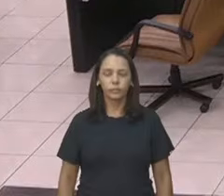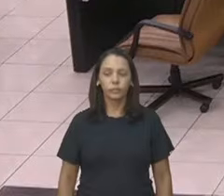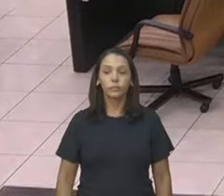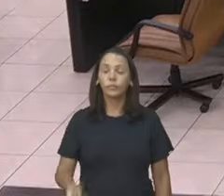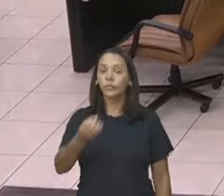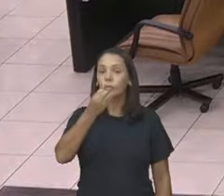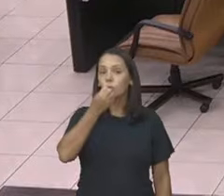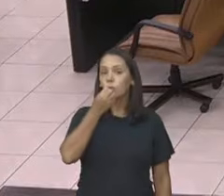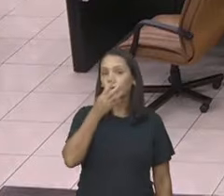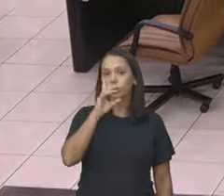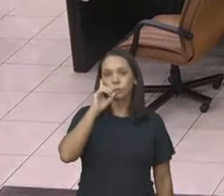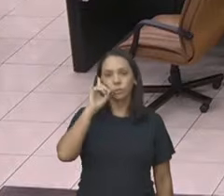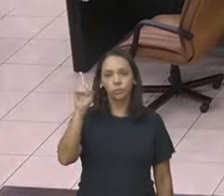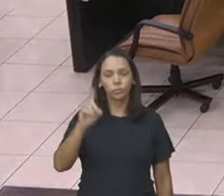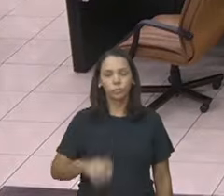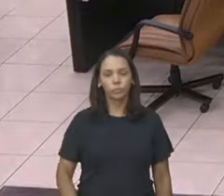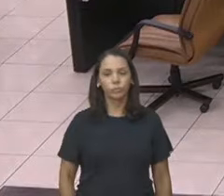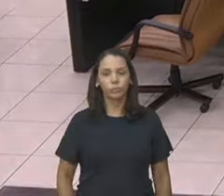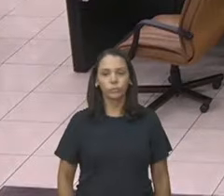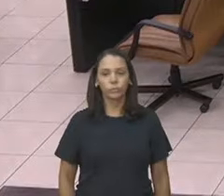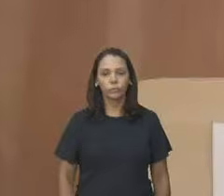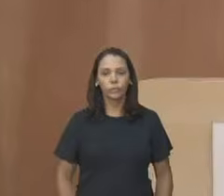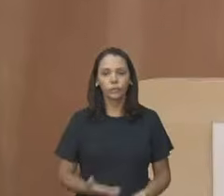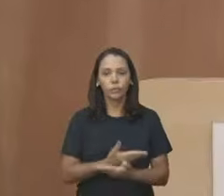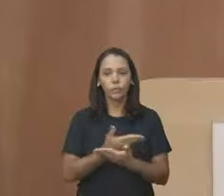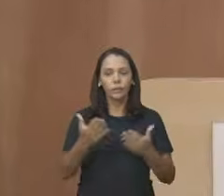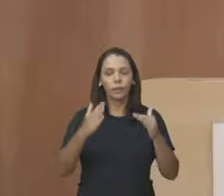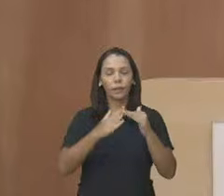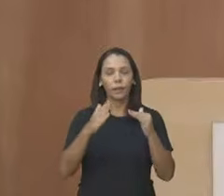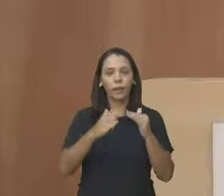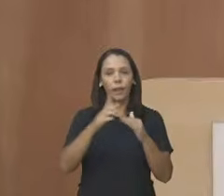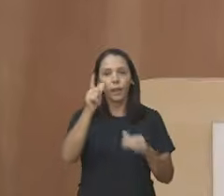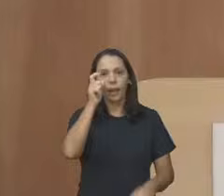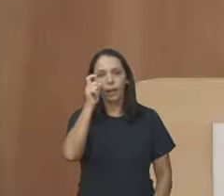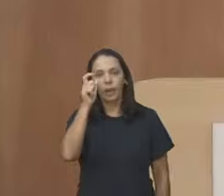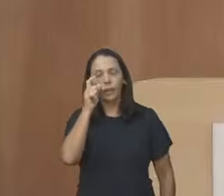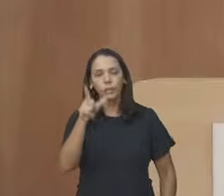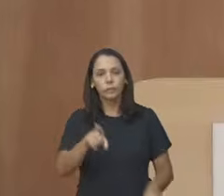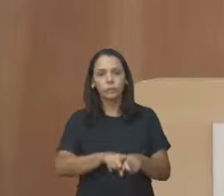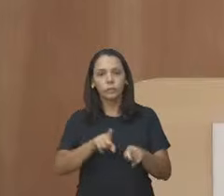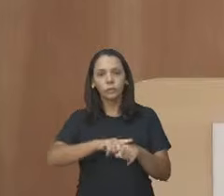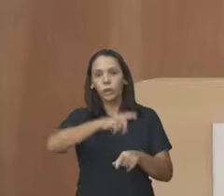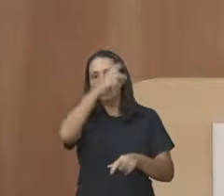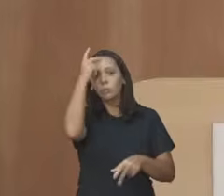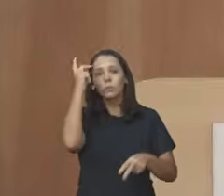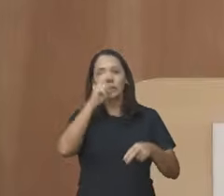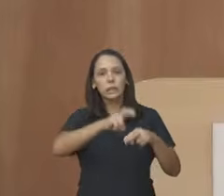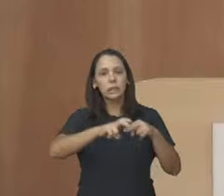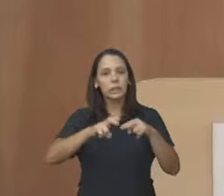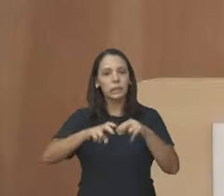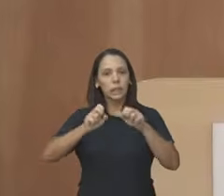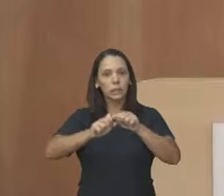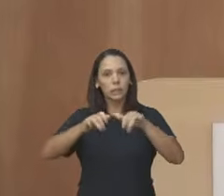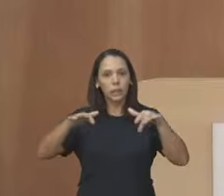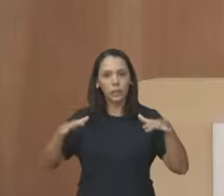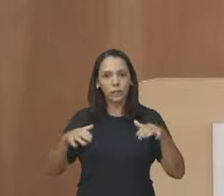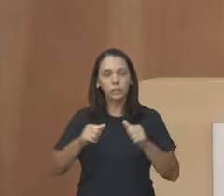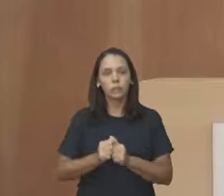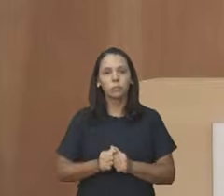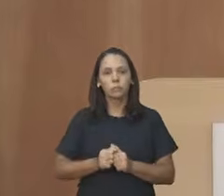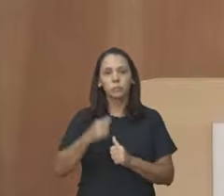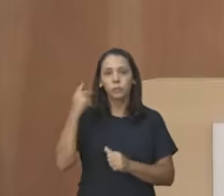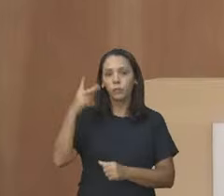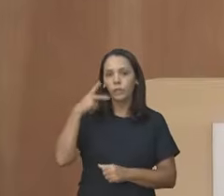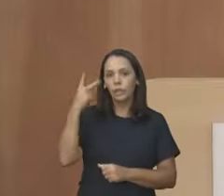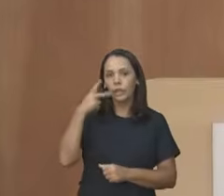Bom dia a você que assiste aí de casa, bom dia a quem nos acompanha aqui da galeria, bom dia aos vereadores, bom dia mesa,